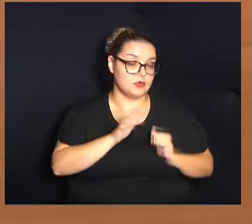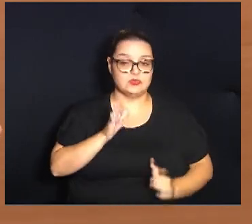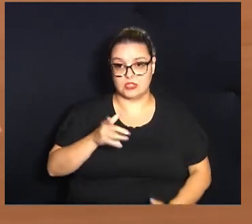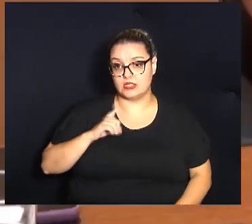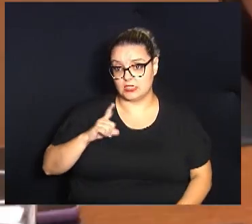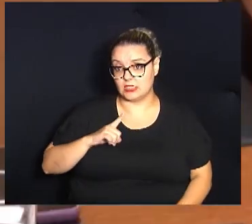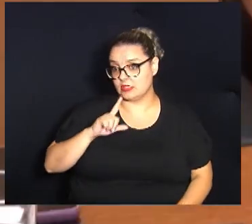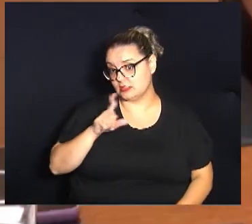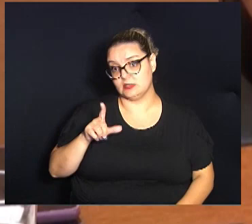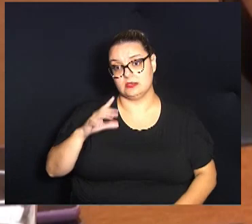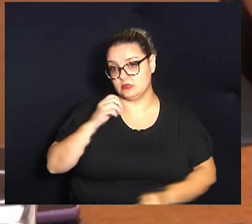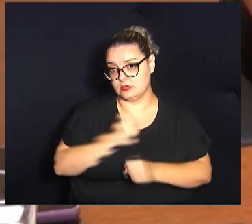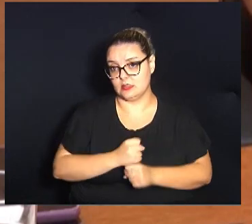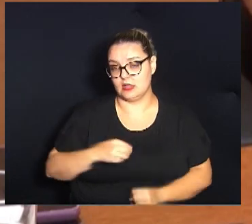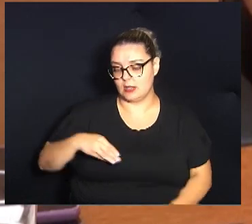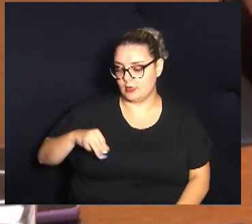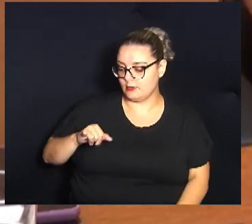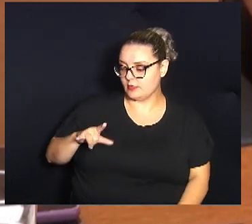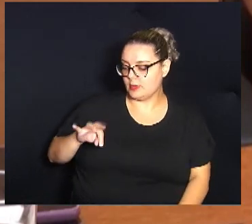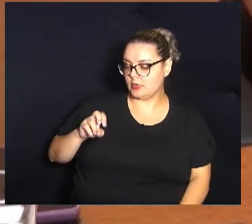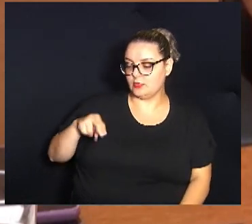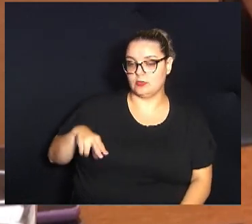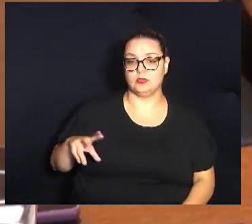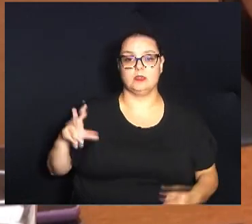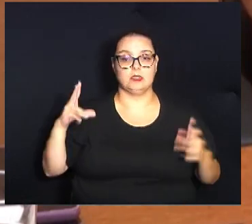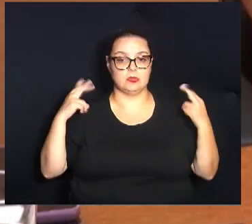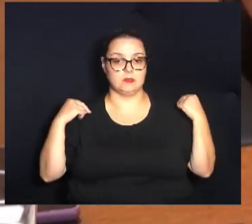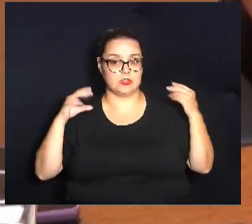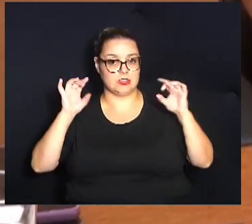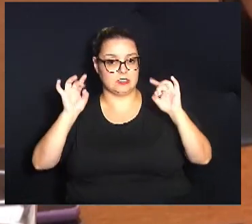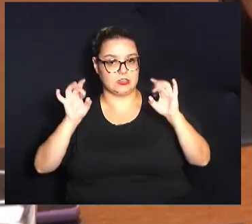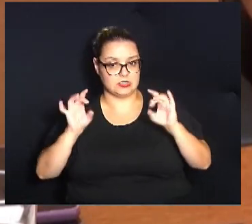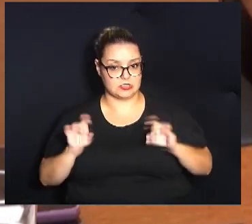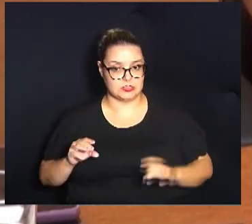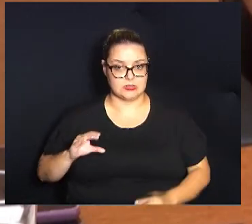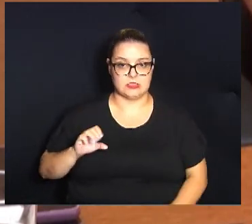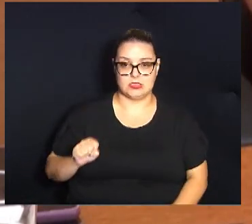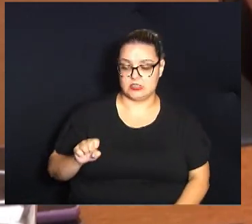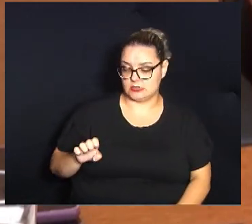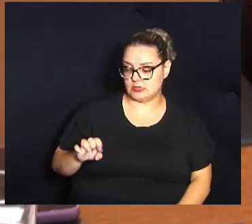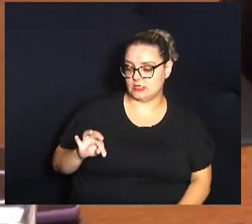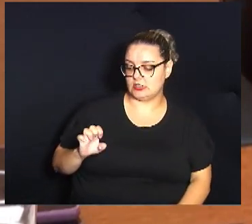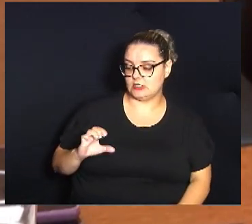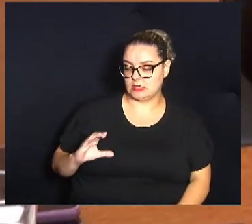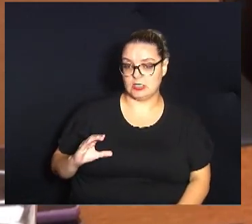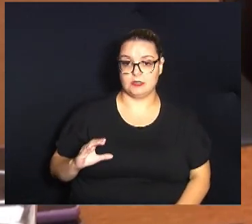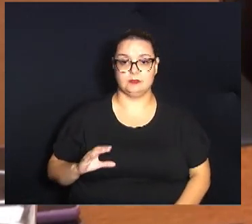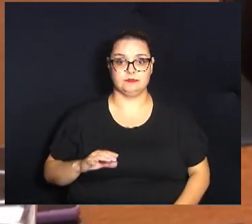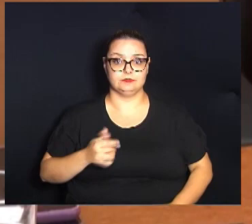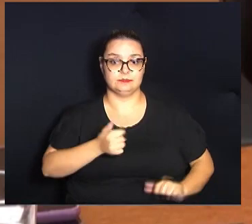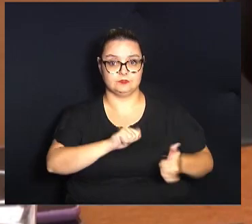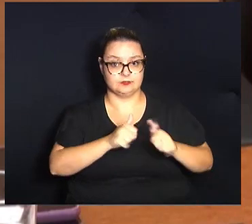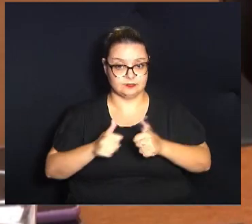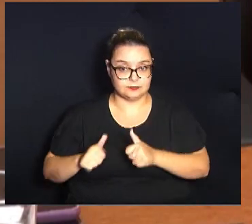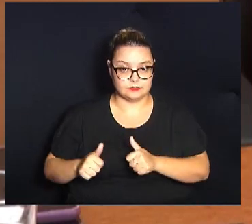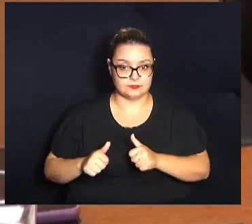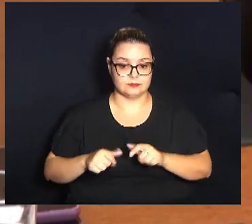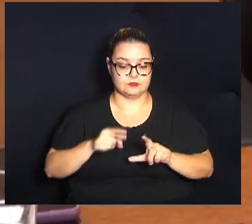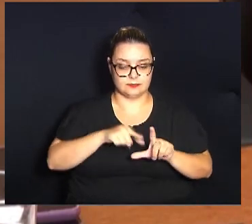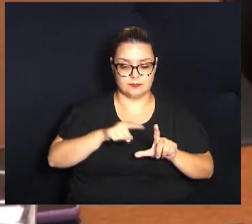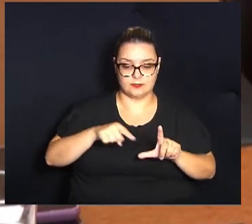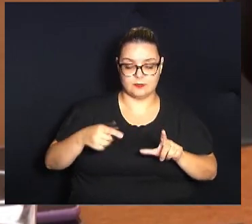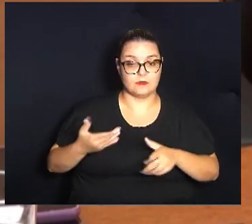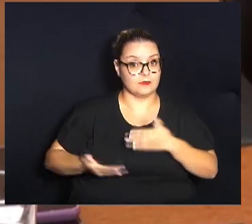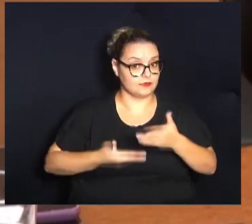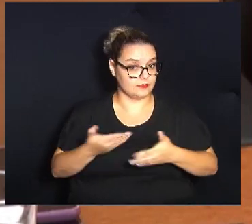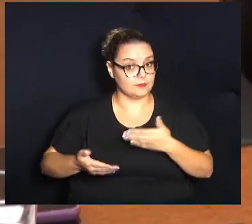sendo contado. Milton é motorista especializado da CETEC e faz um breve balanço da escala de serviço